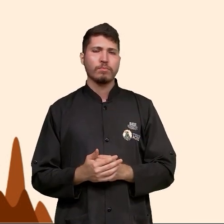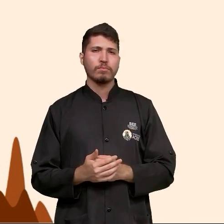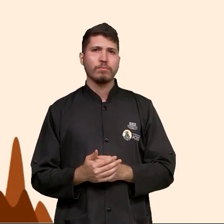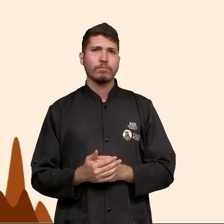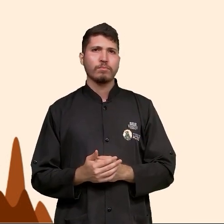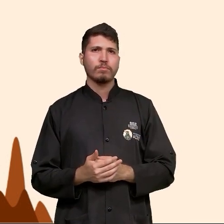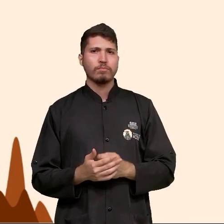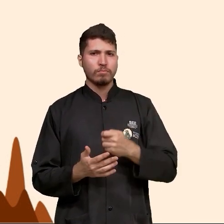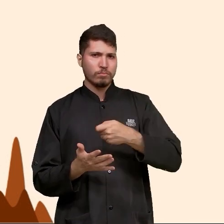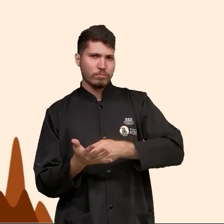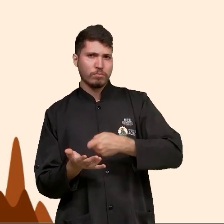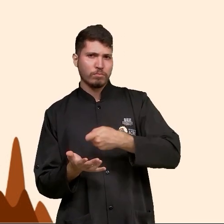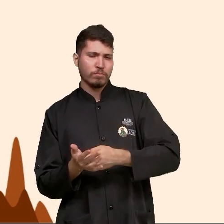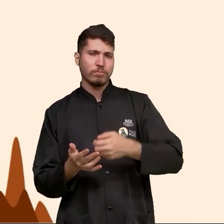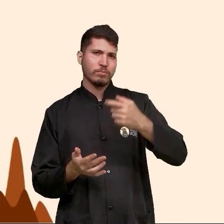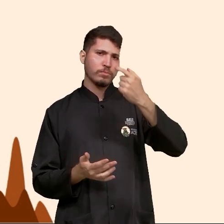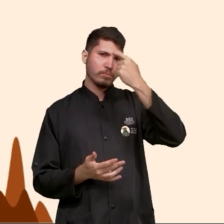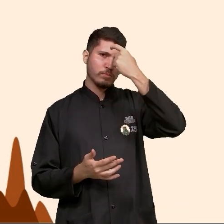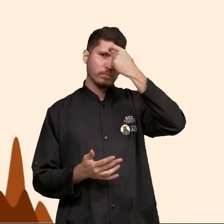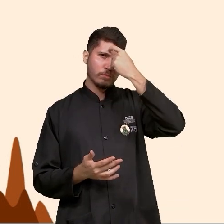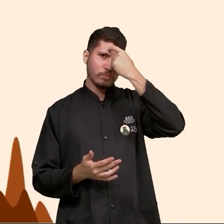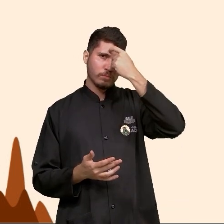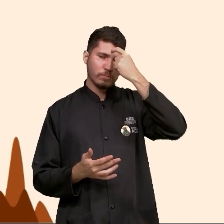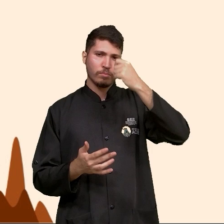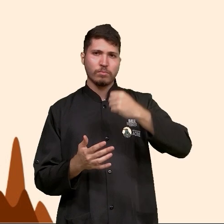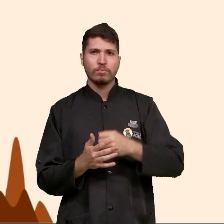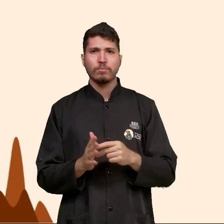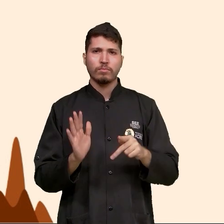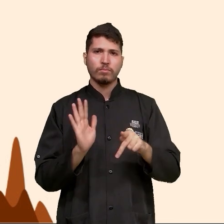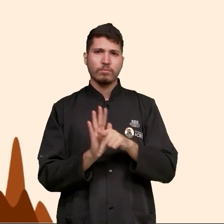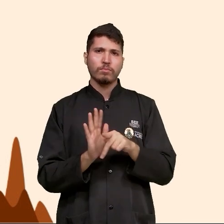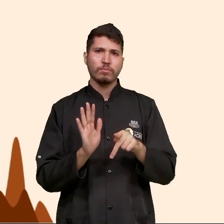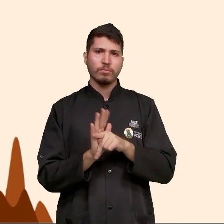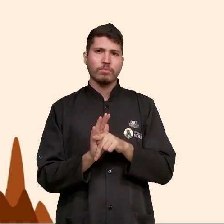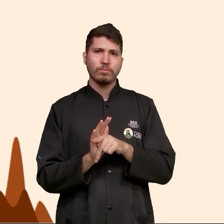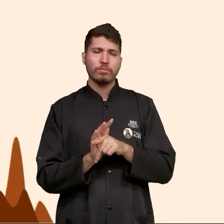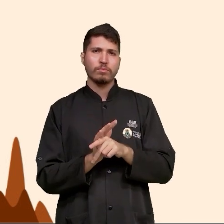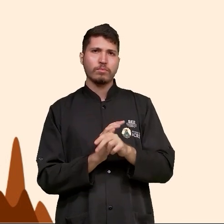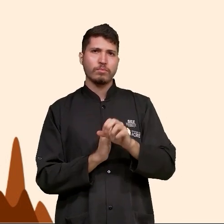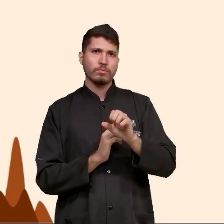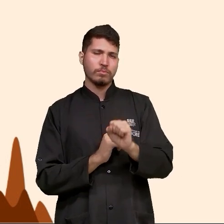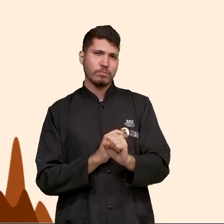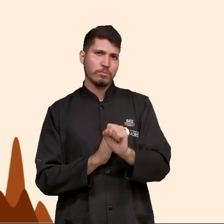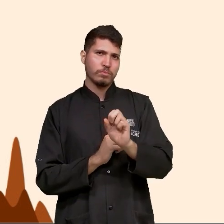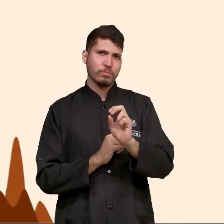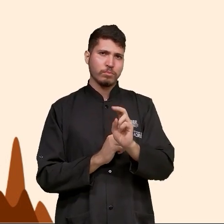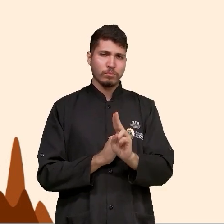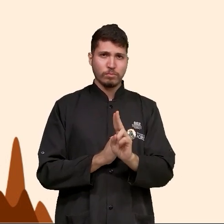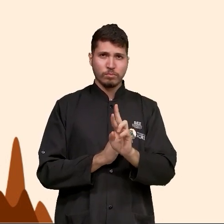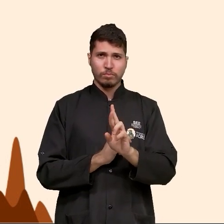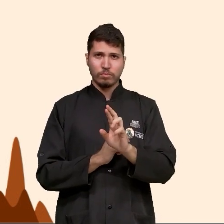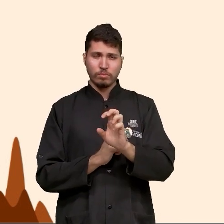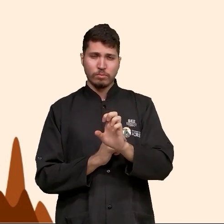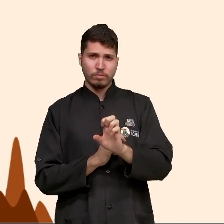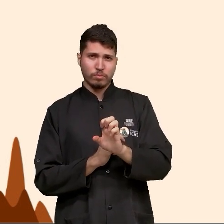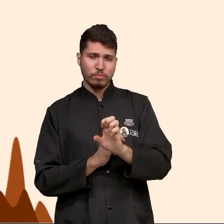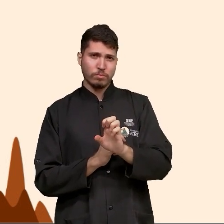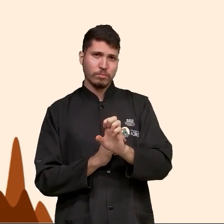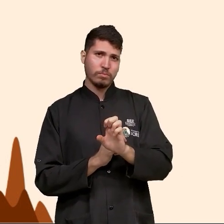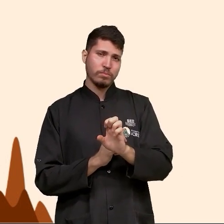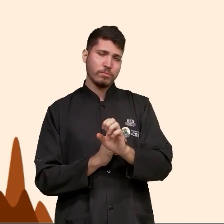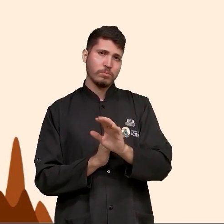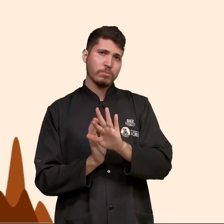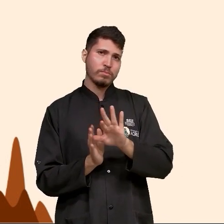uma obra de arte bem emblemática do surrealismo. E a gente cita na música o jazz,